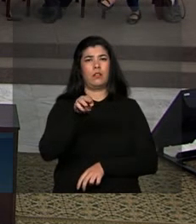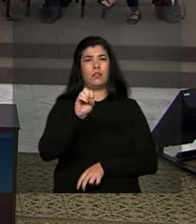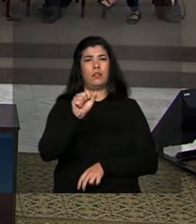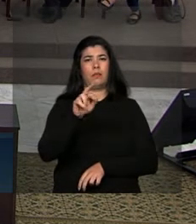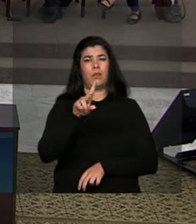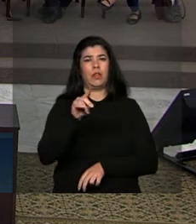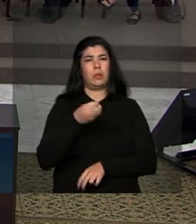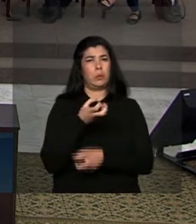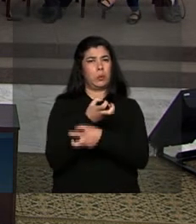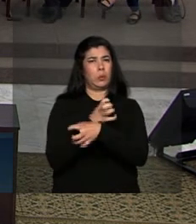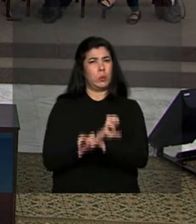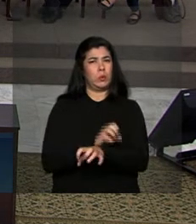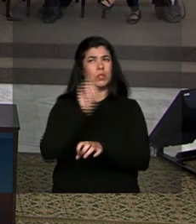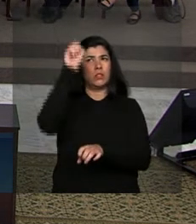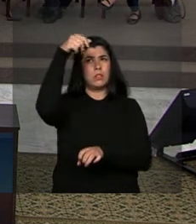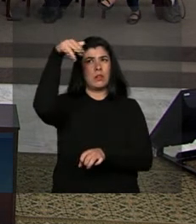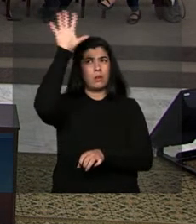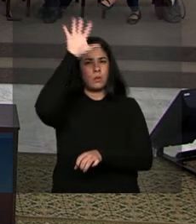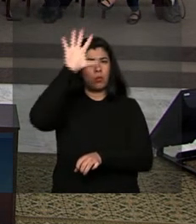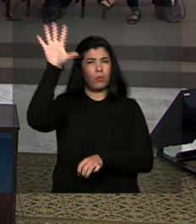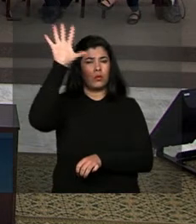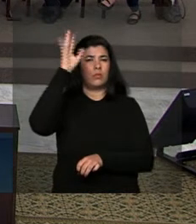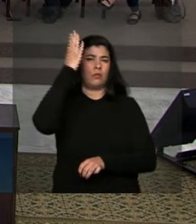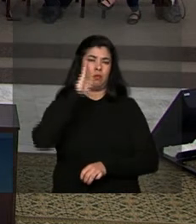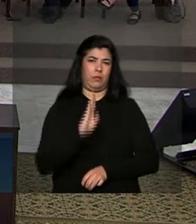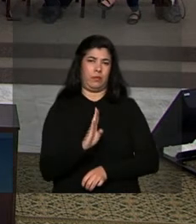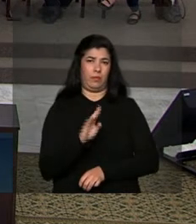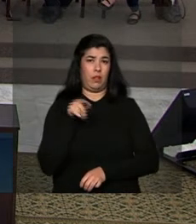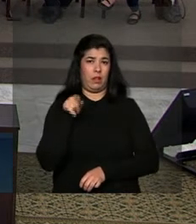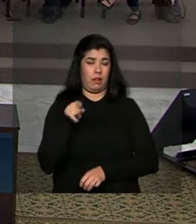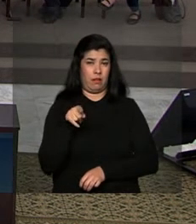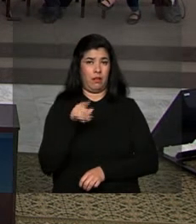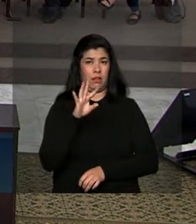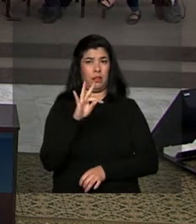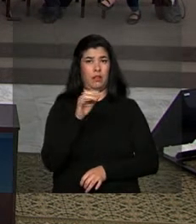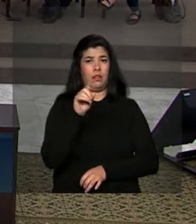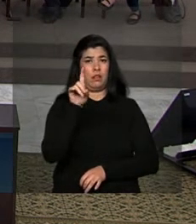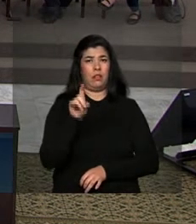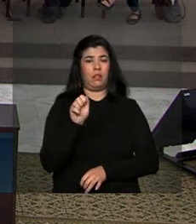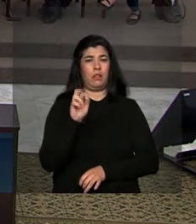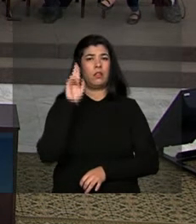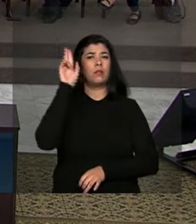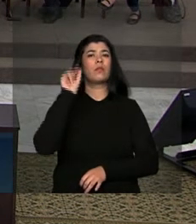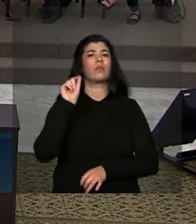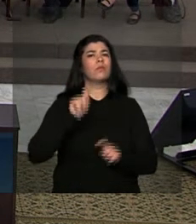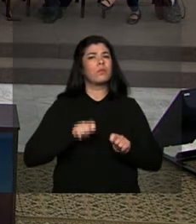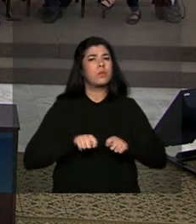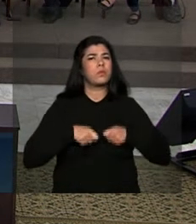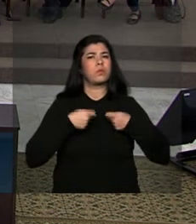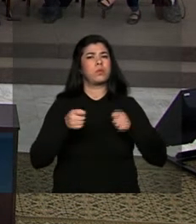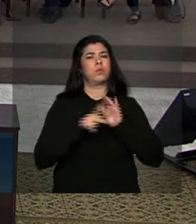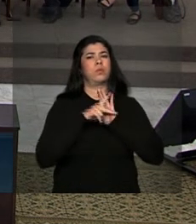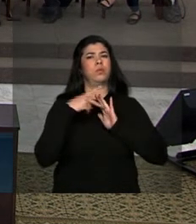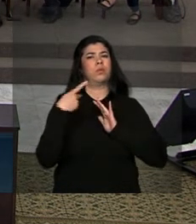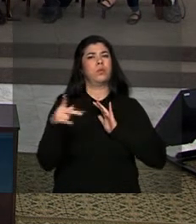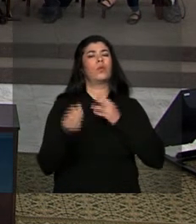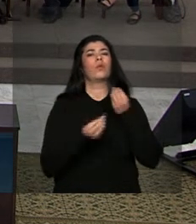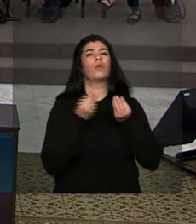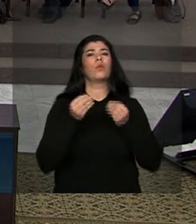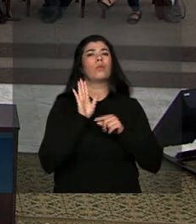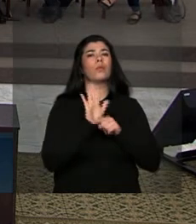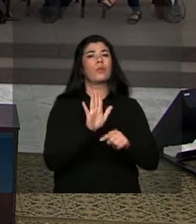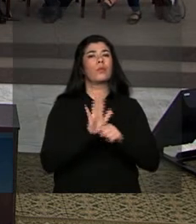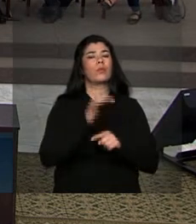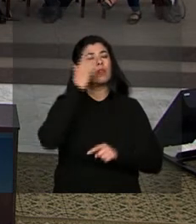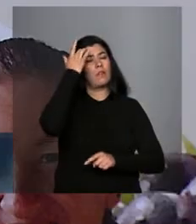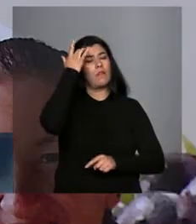Brasil. Essas taxas representam um esforço no sentido de facilitar